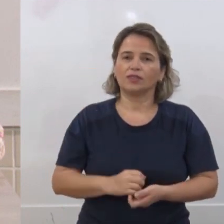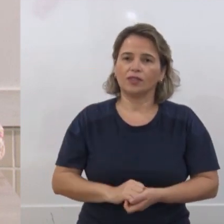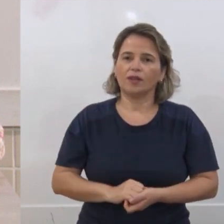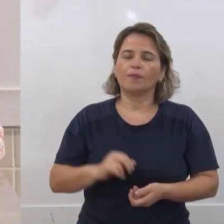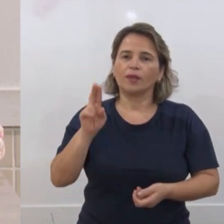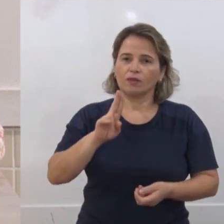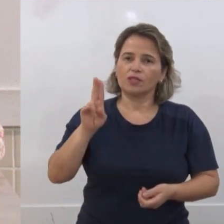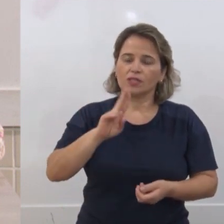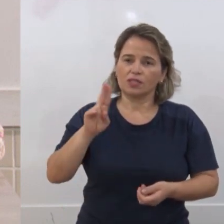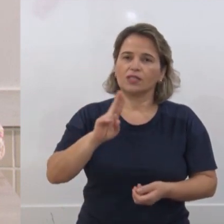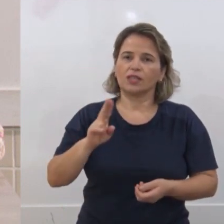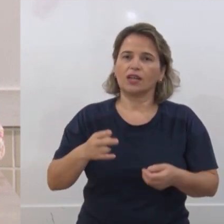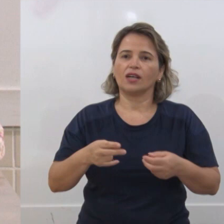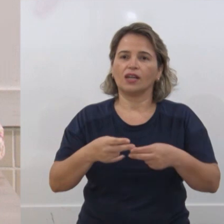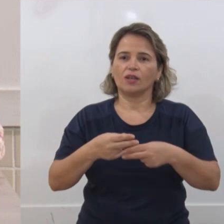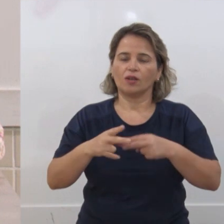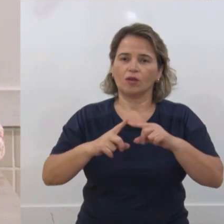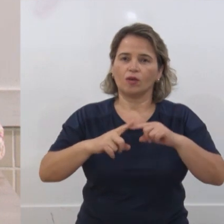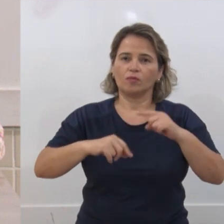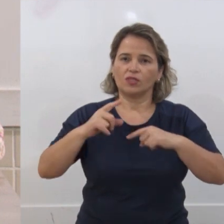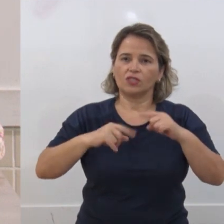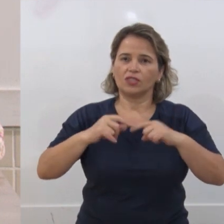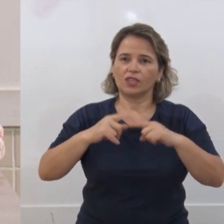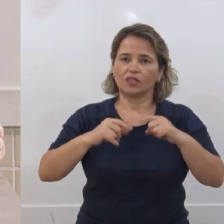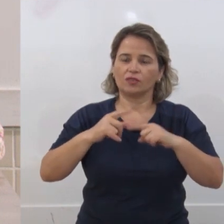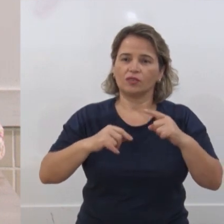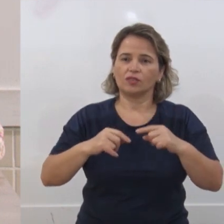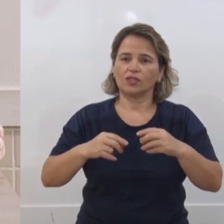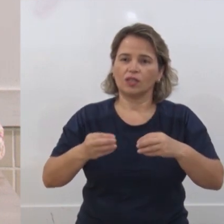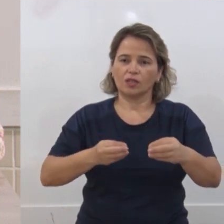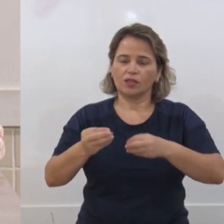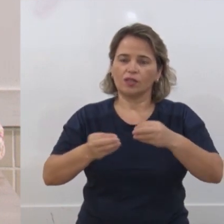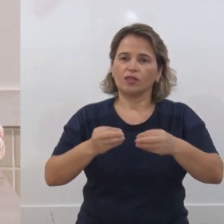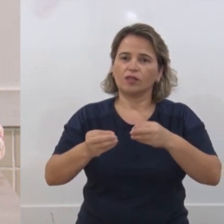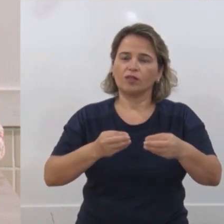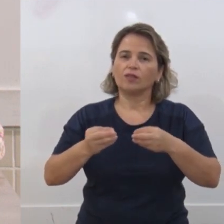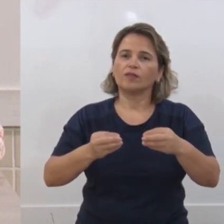causar acidentes para que eles não se machuquem. Os copos,